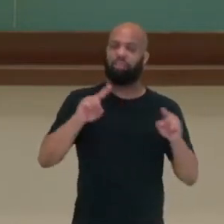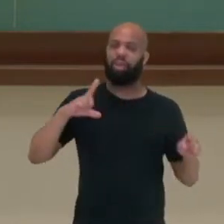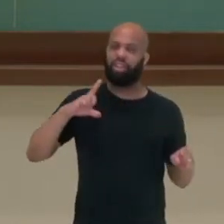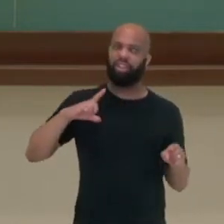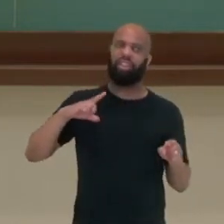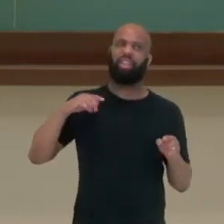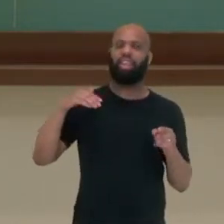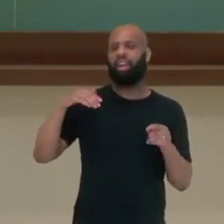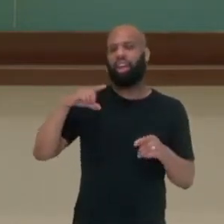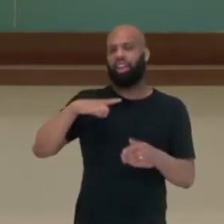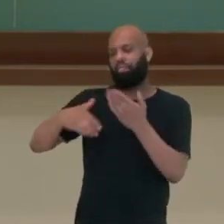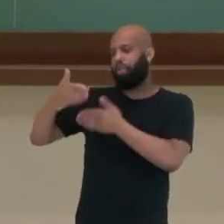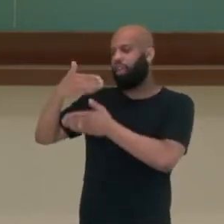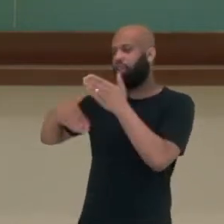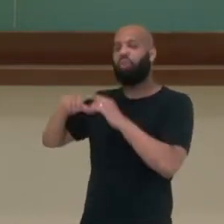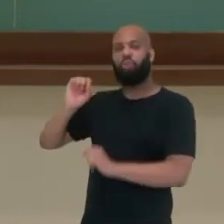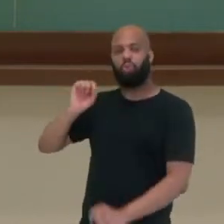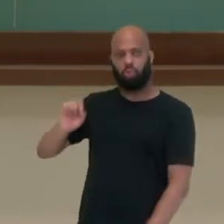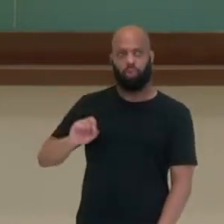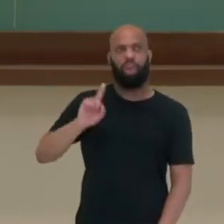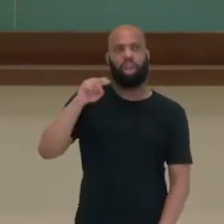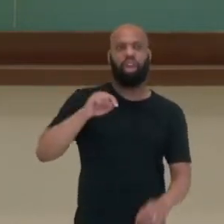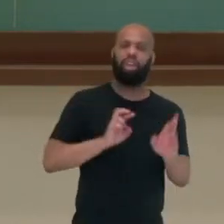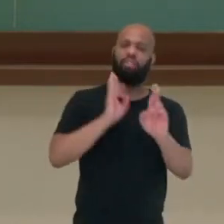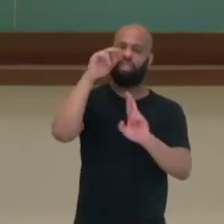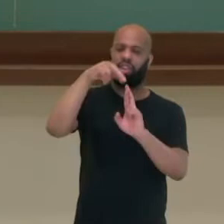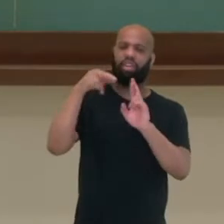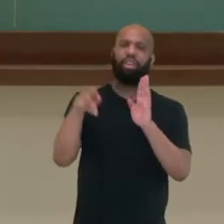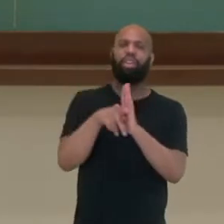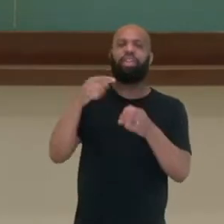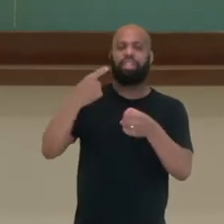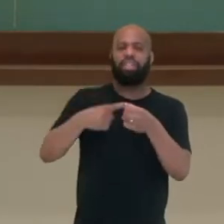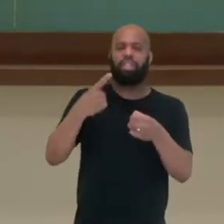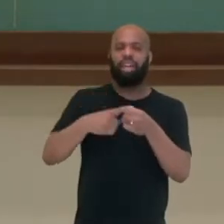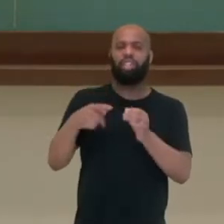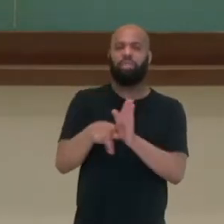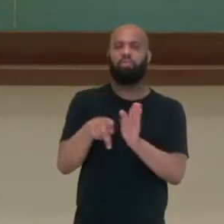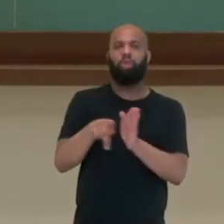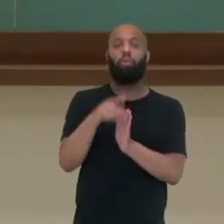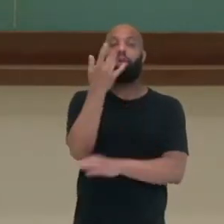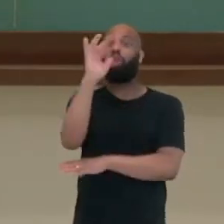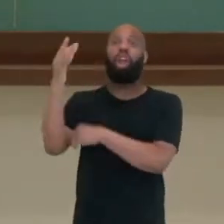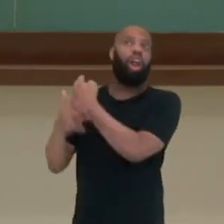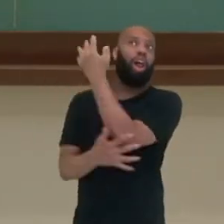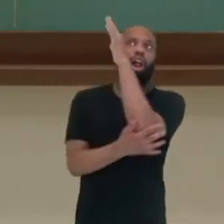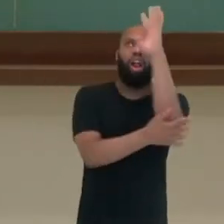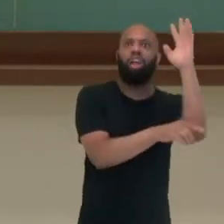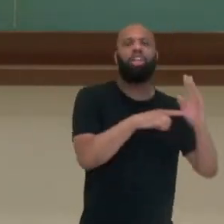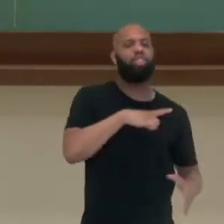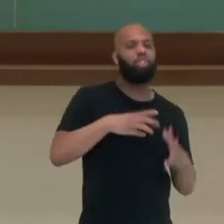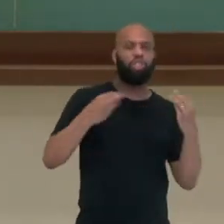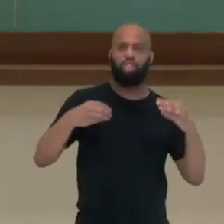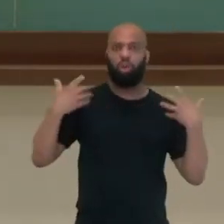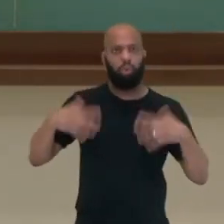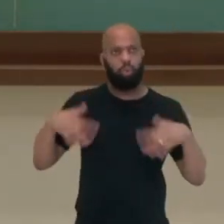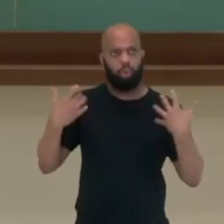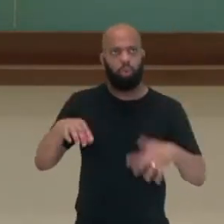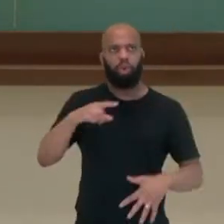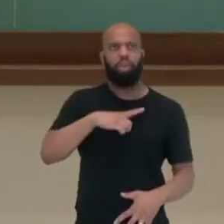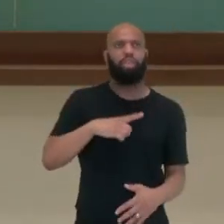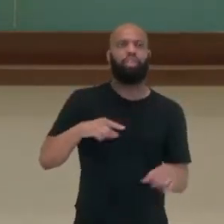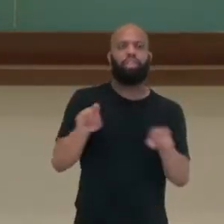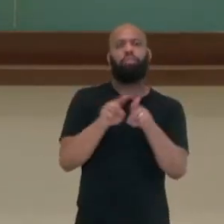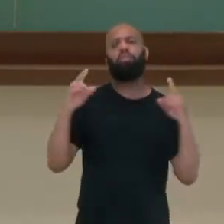tempo era referência para uma cidade ecológica, por causa das árvores que cobrem,